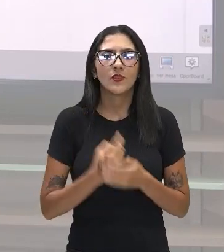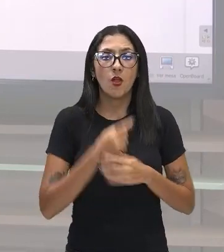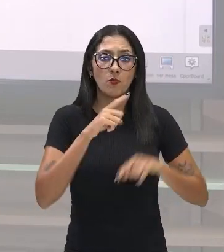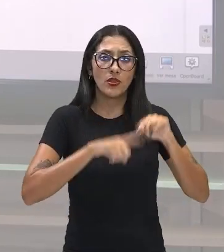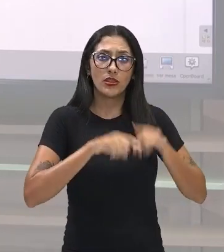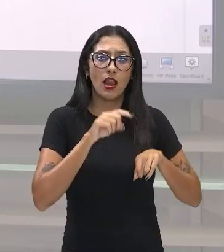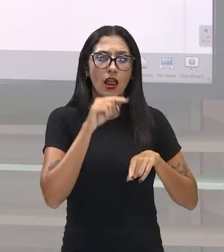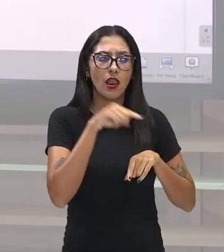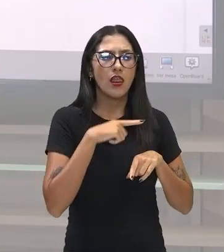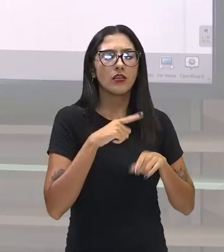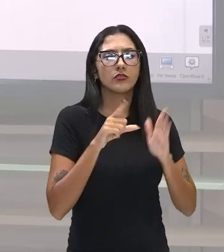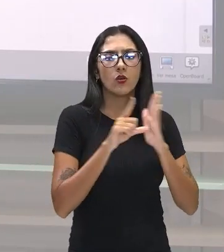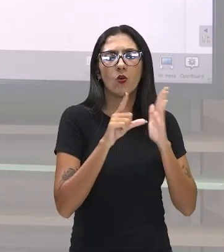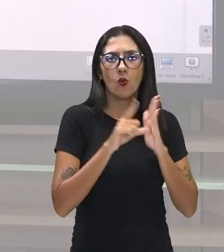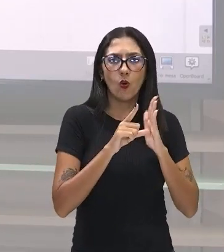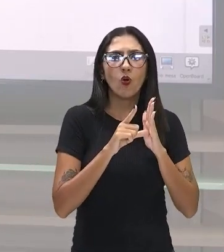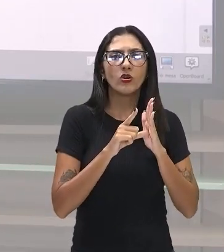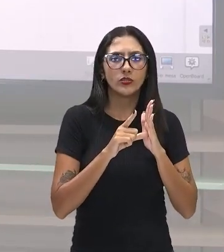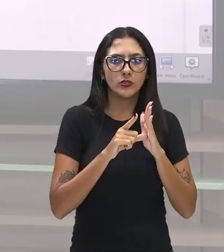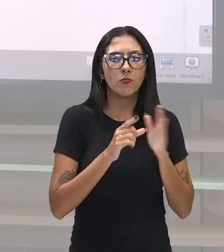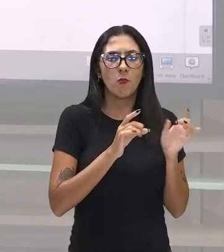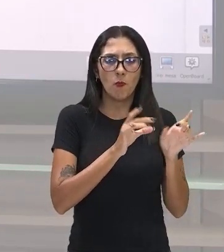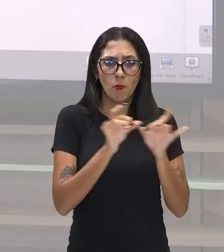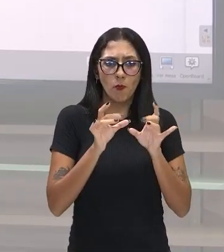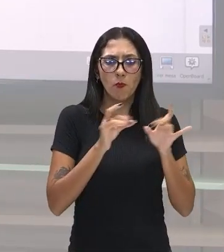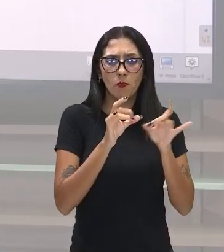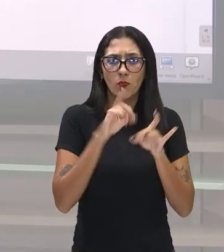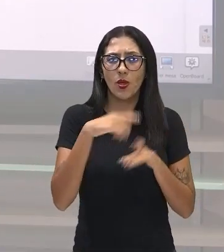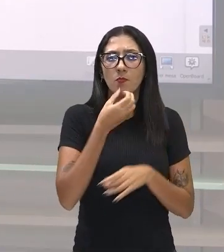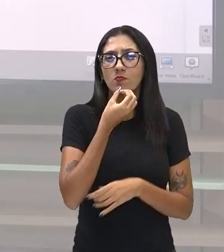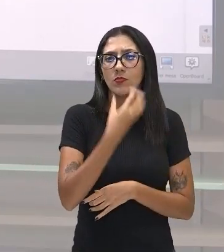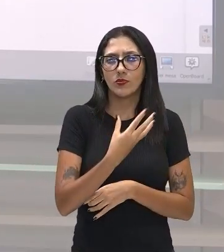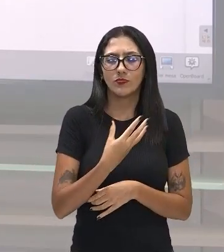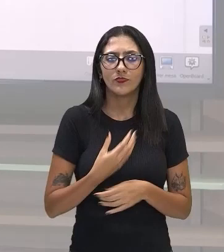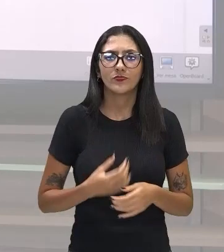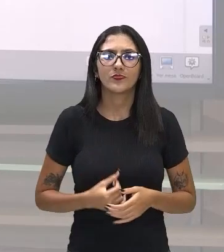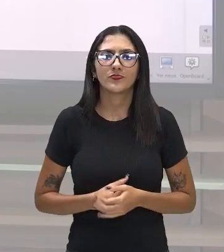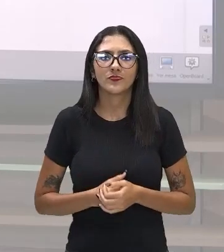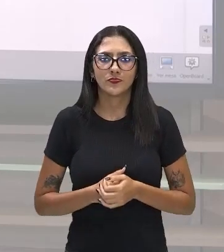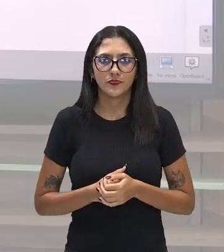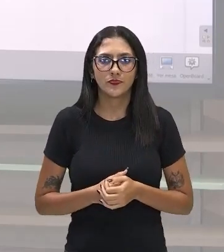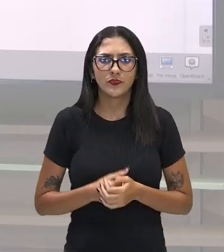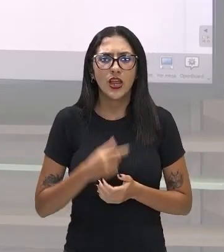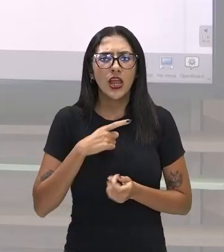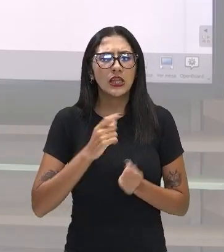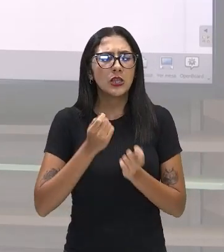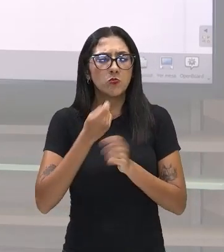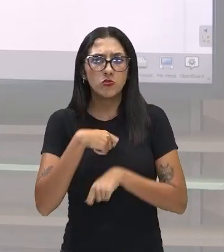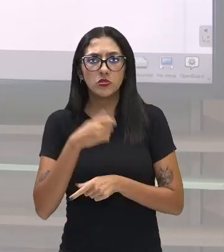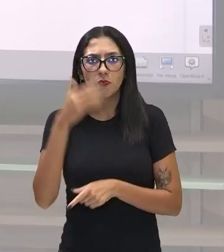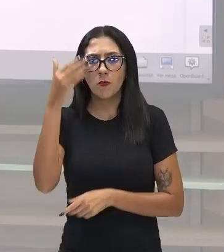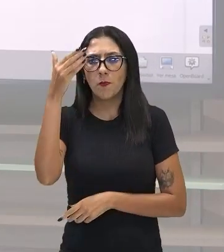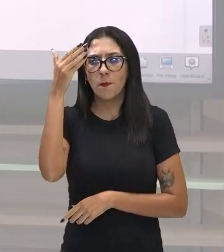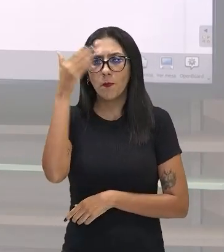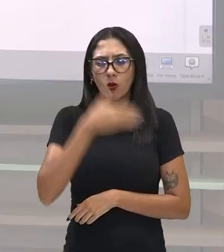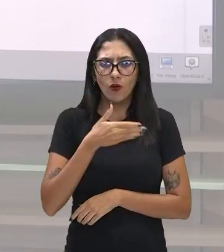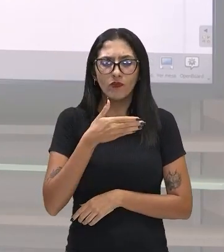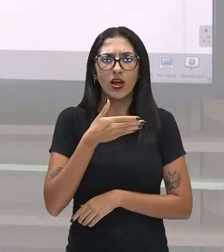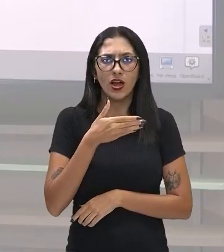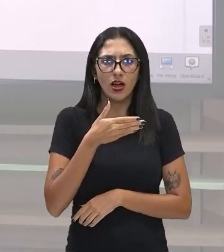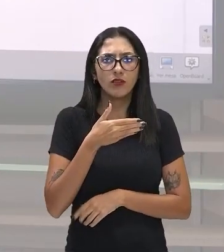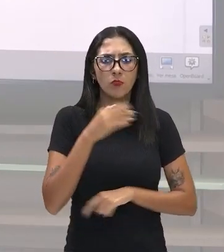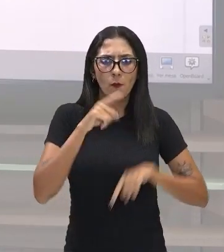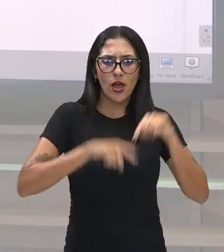pois são vendidos sempre com promoção. Aqui dá para eu comprovar que os produtos da loja